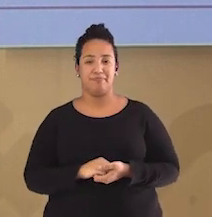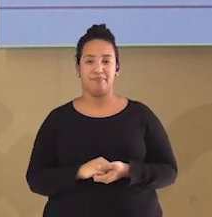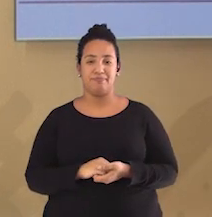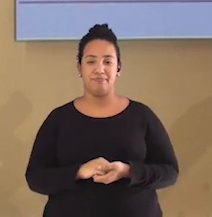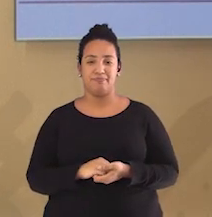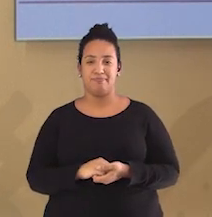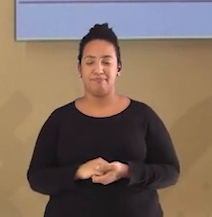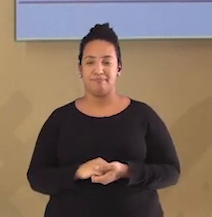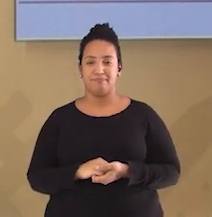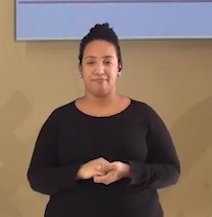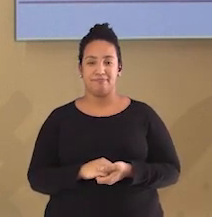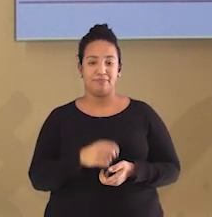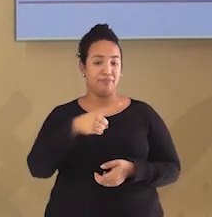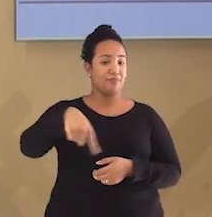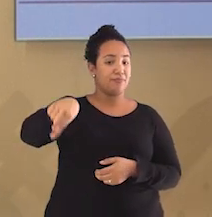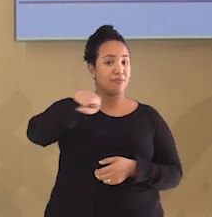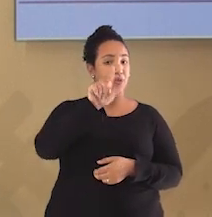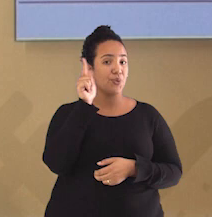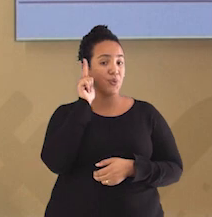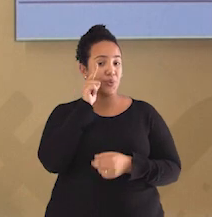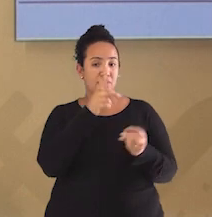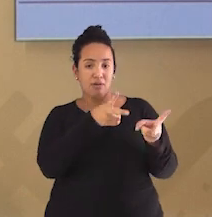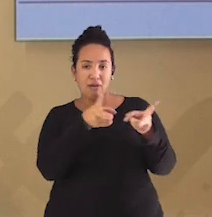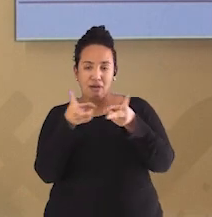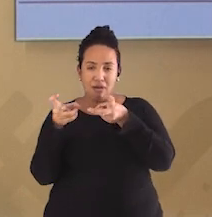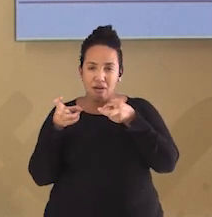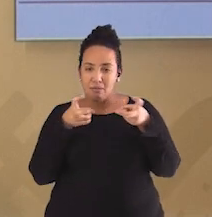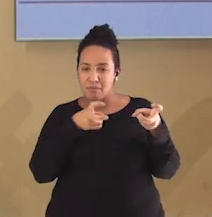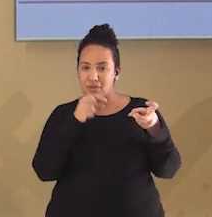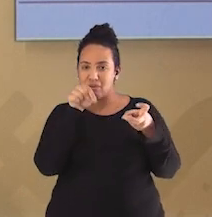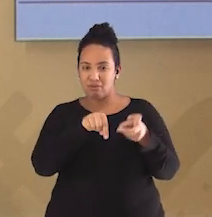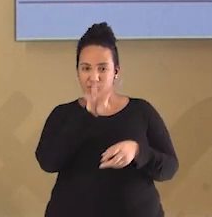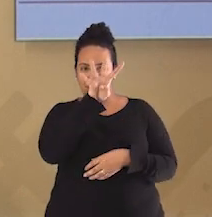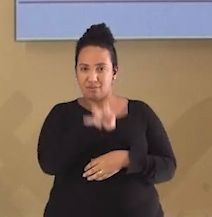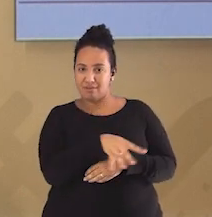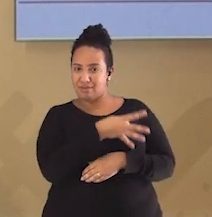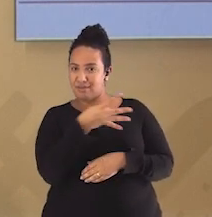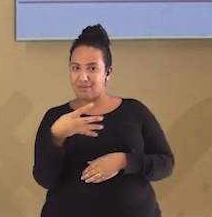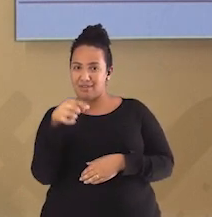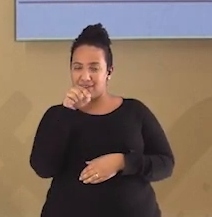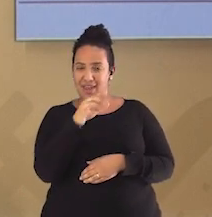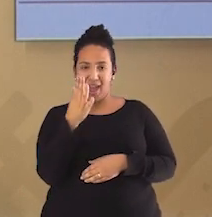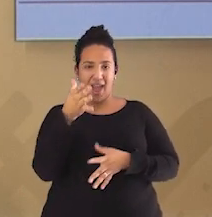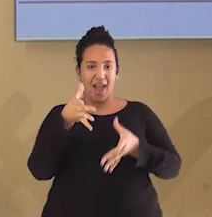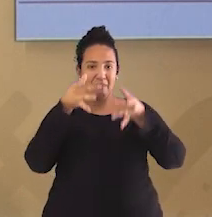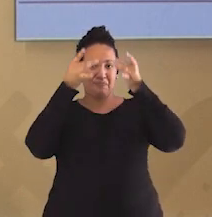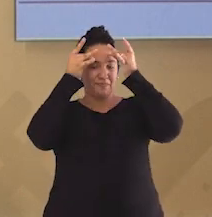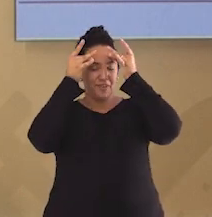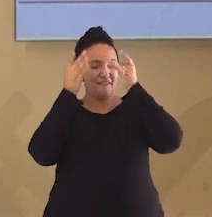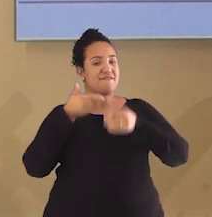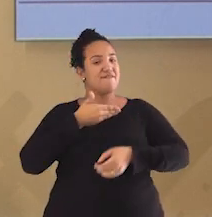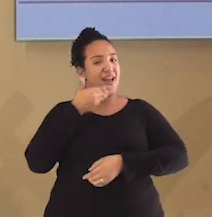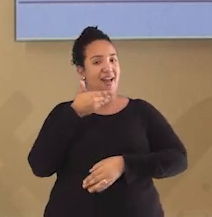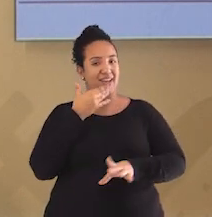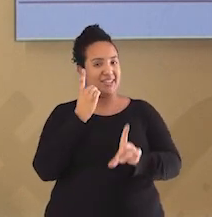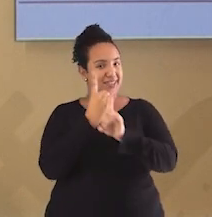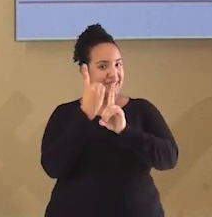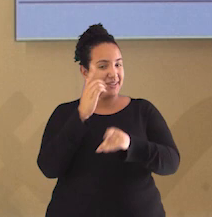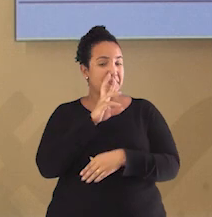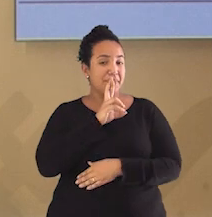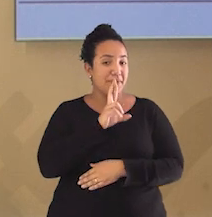metros. Conseguiram perceber que, por já dominarem a tabuada, ficou bem tranquilo para encontrar a raiz